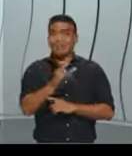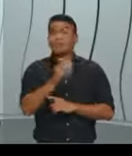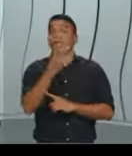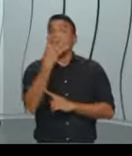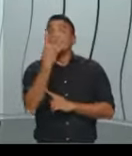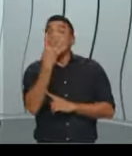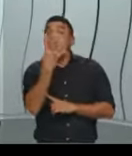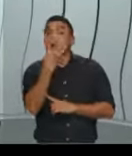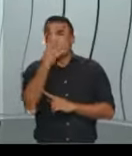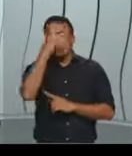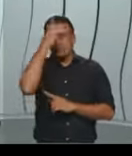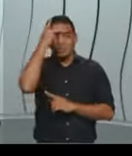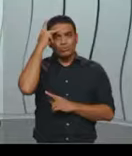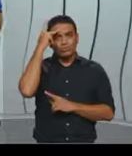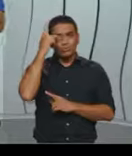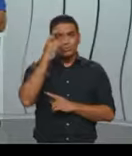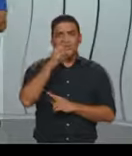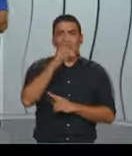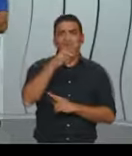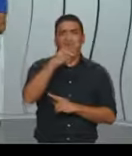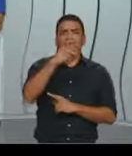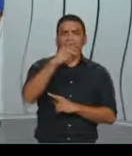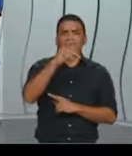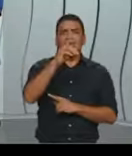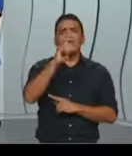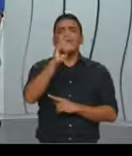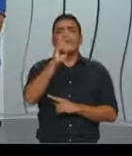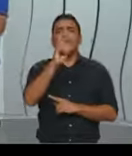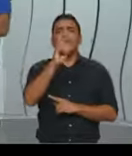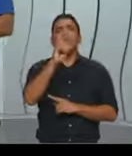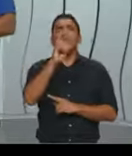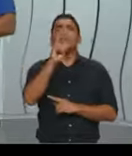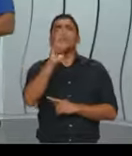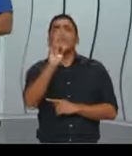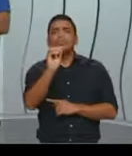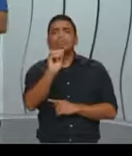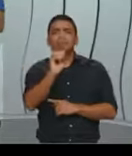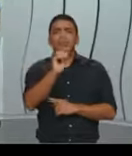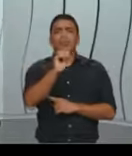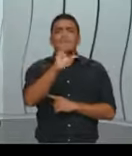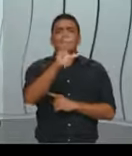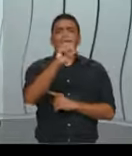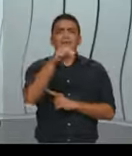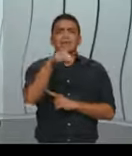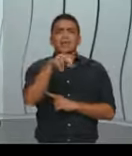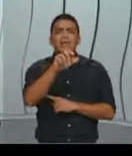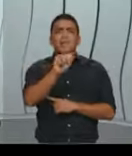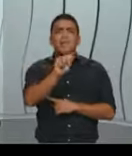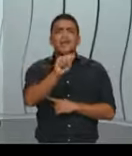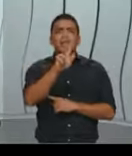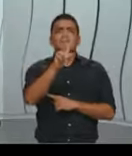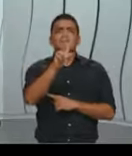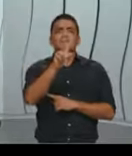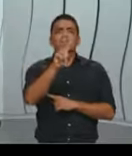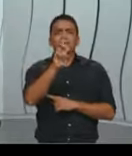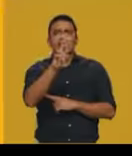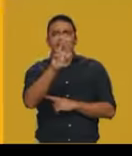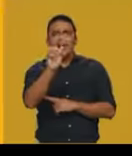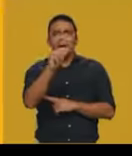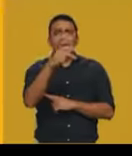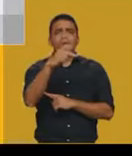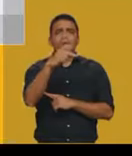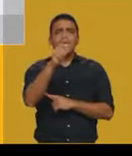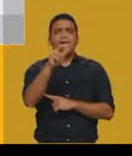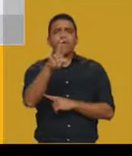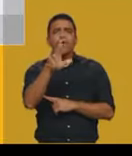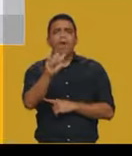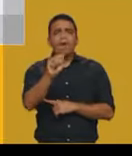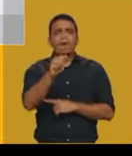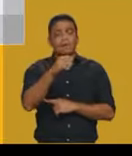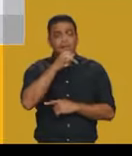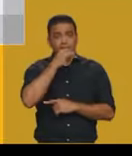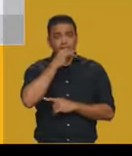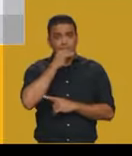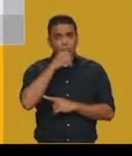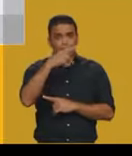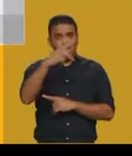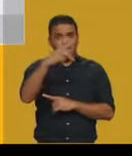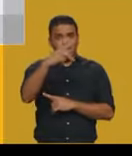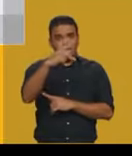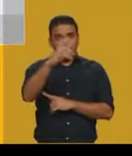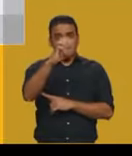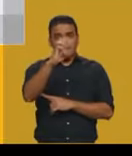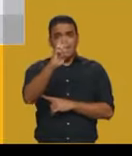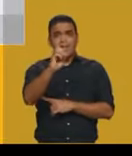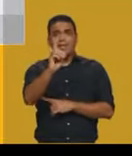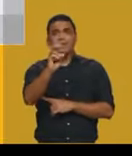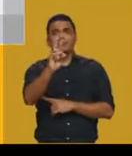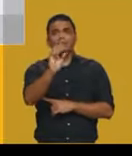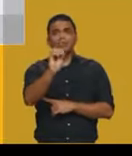Eu tenho Pedro, Camila, Vera e Paulo. Olha só, faz de conta, o Pedro, ele ganhou o